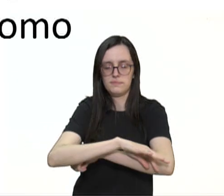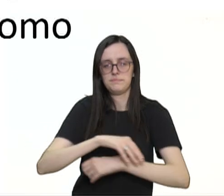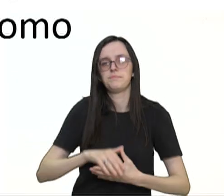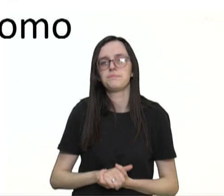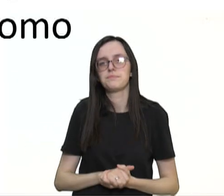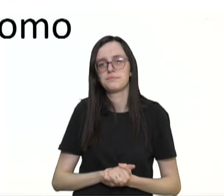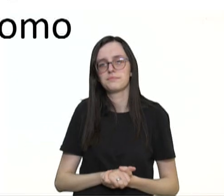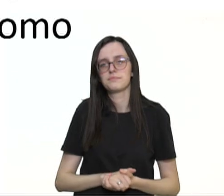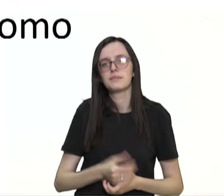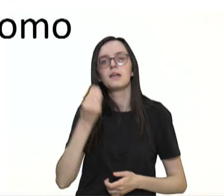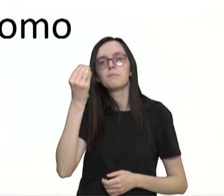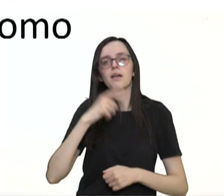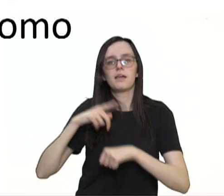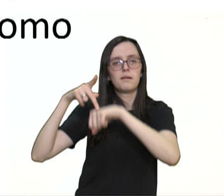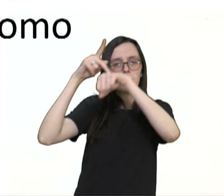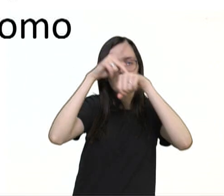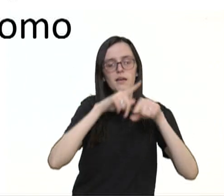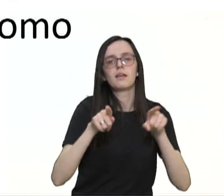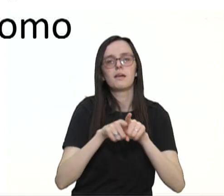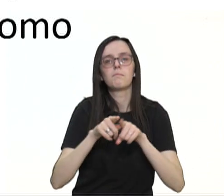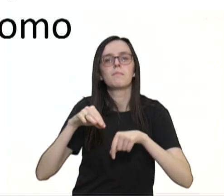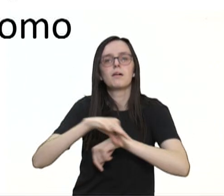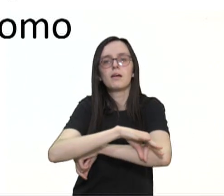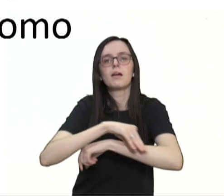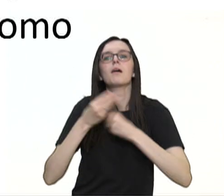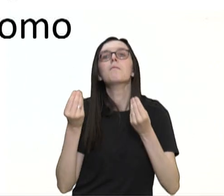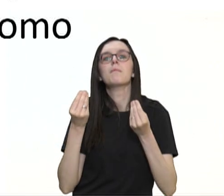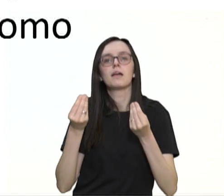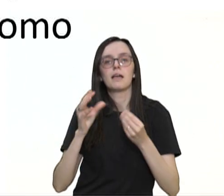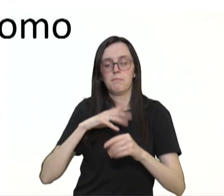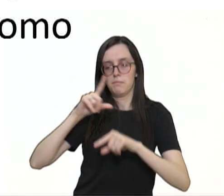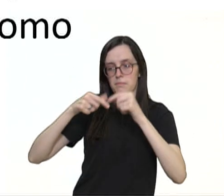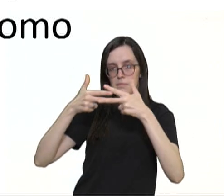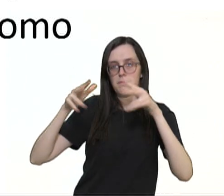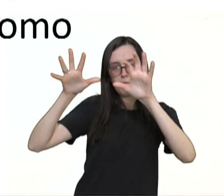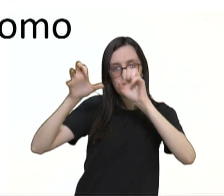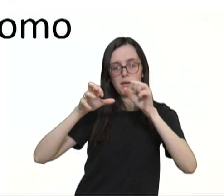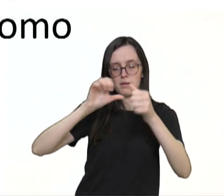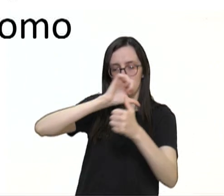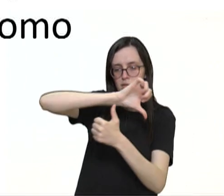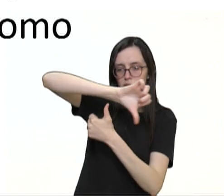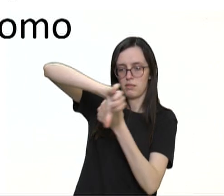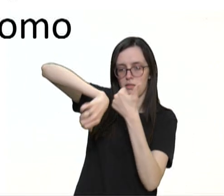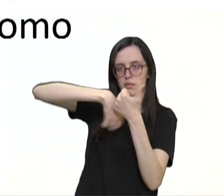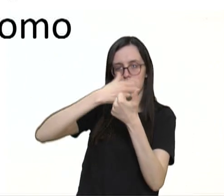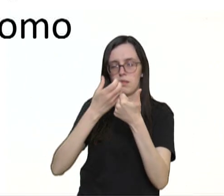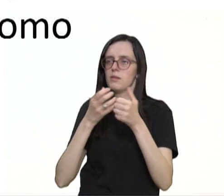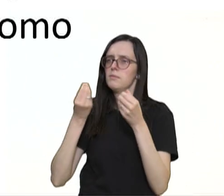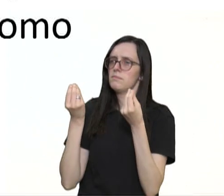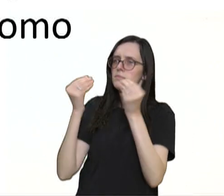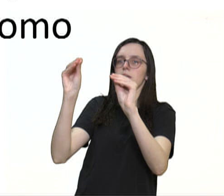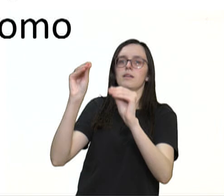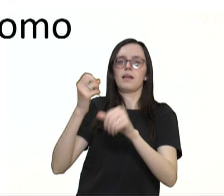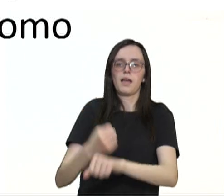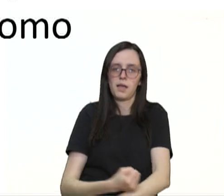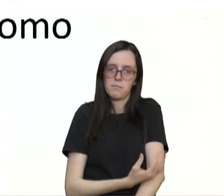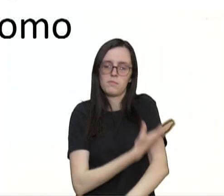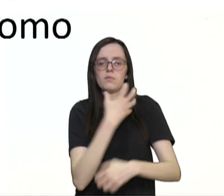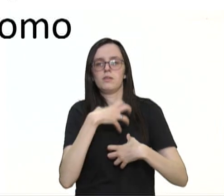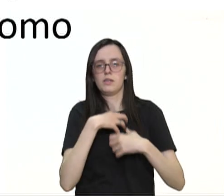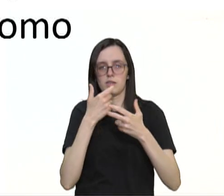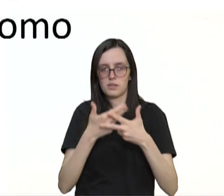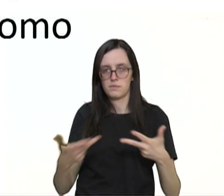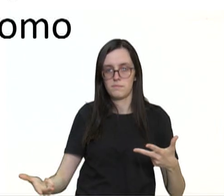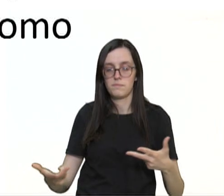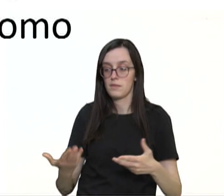serve a escultura e a arquitetura? Modelar ou desgastar matérias brutas, convertê-las em objetos expressando sentimentos. Até a Renascença estava